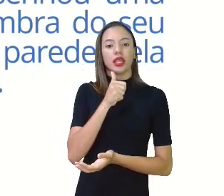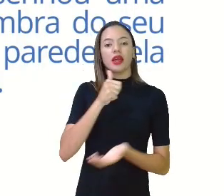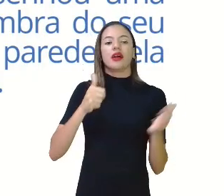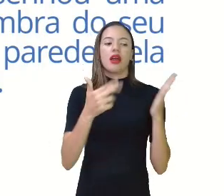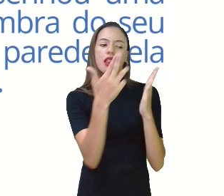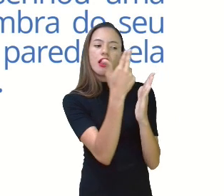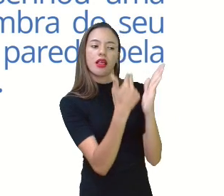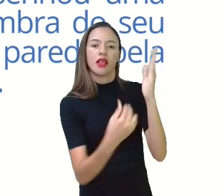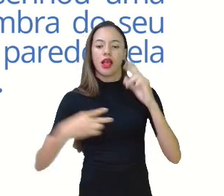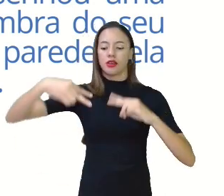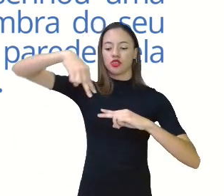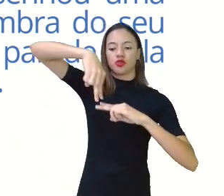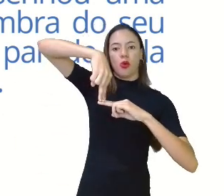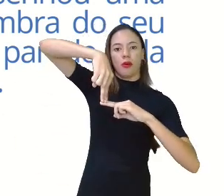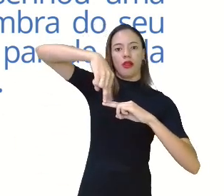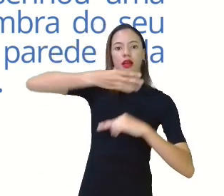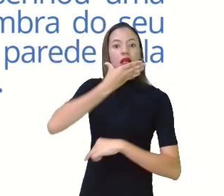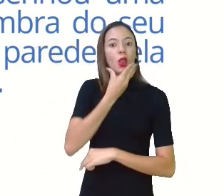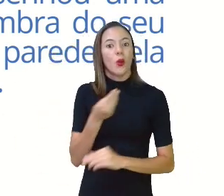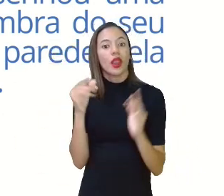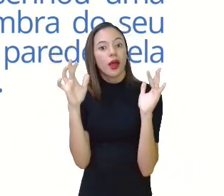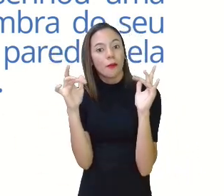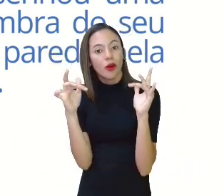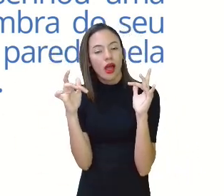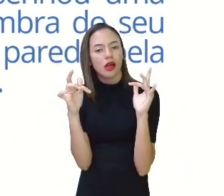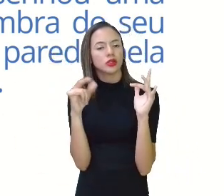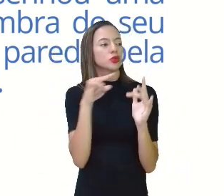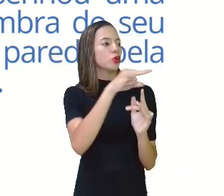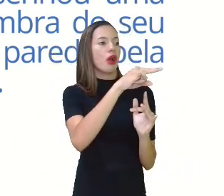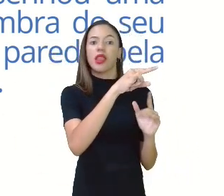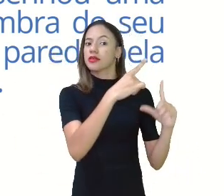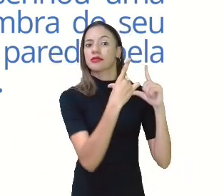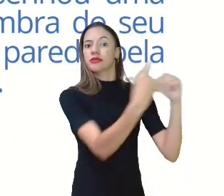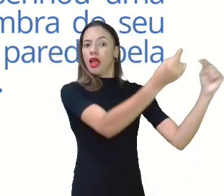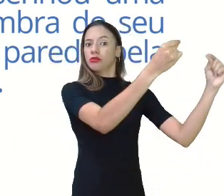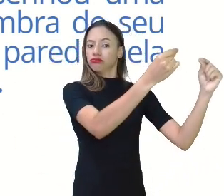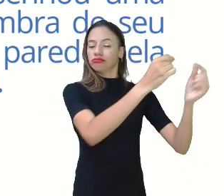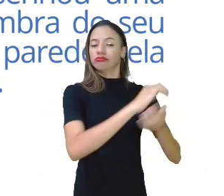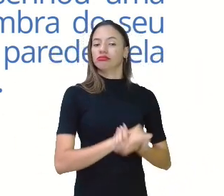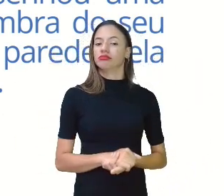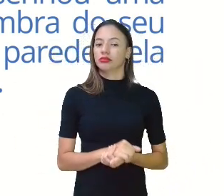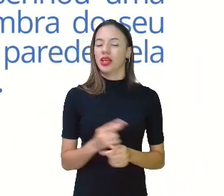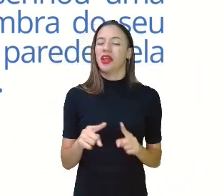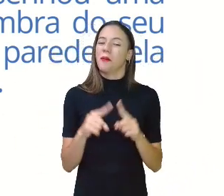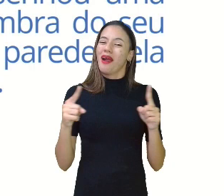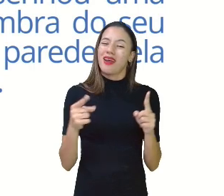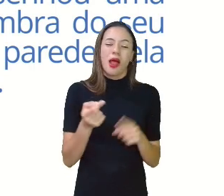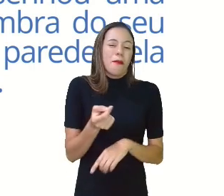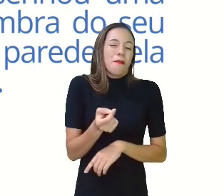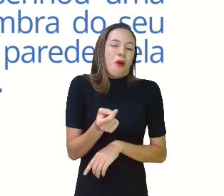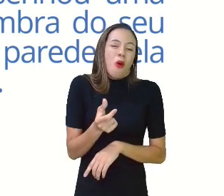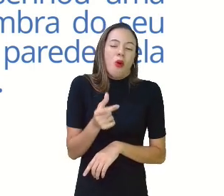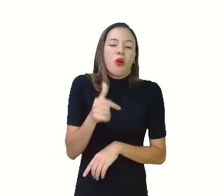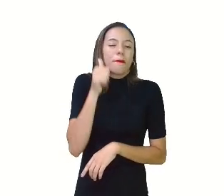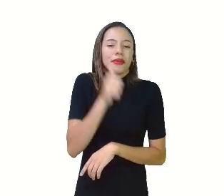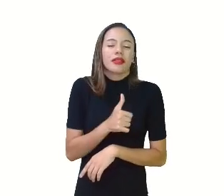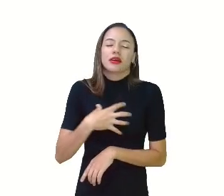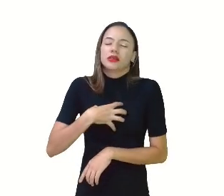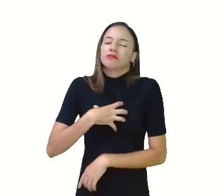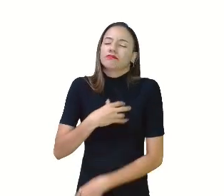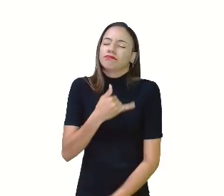sombra do namorado dela. E ele foi embora. Mas isso ainda era pouco. Ela ficou meio